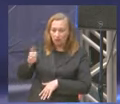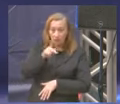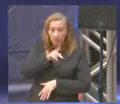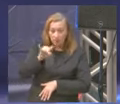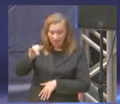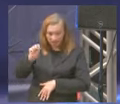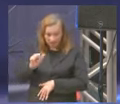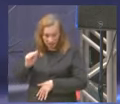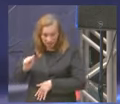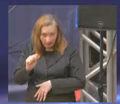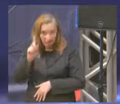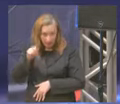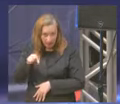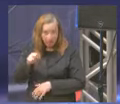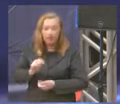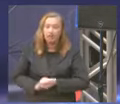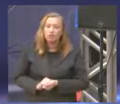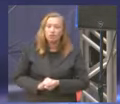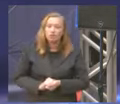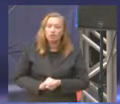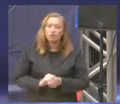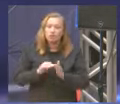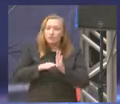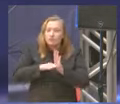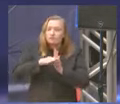Né? O PISA é o que mede